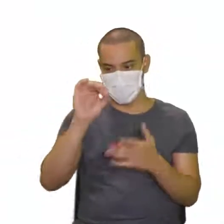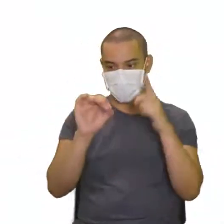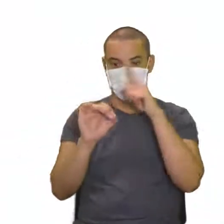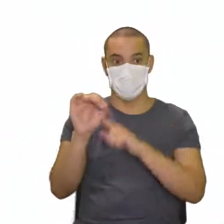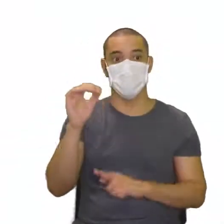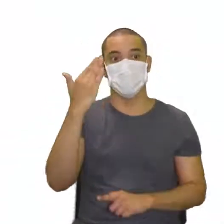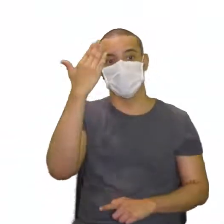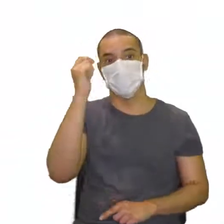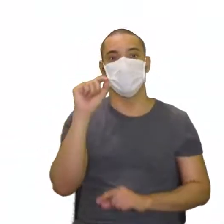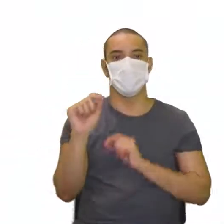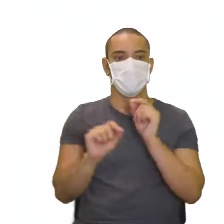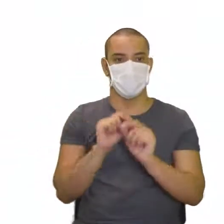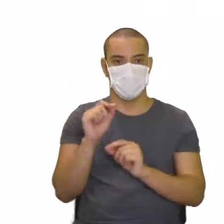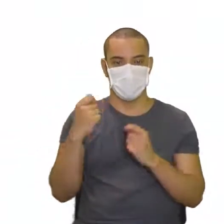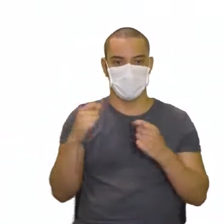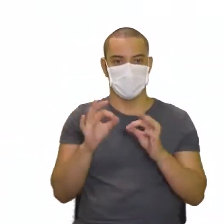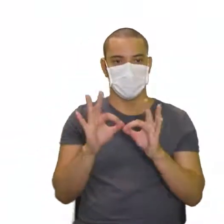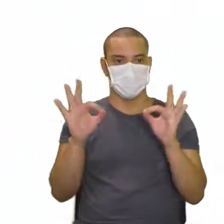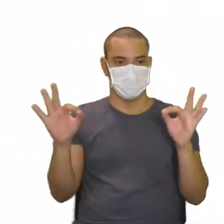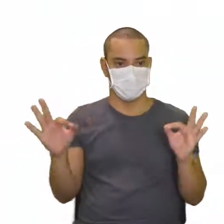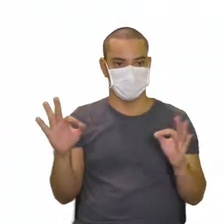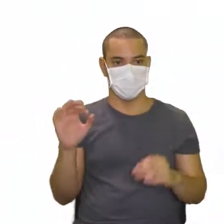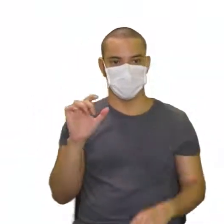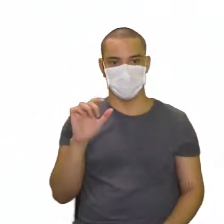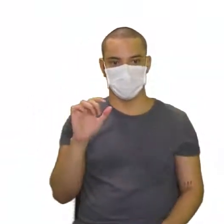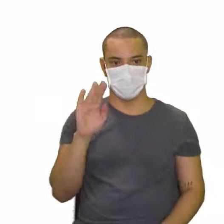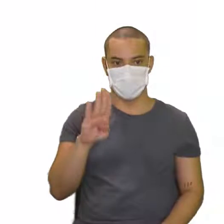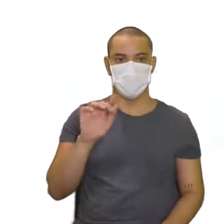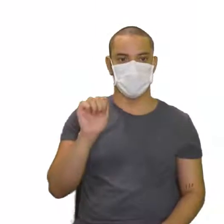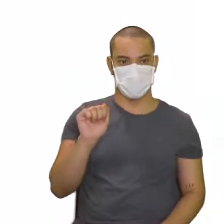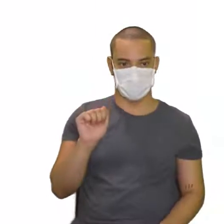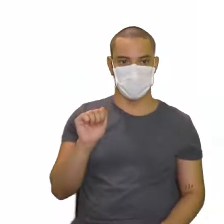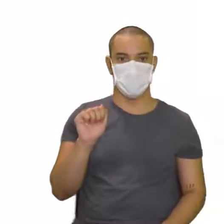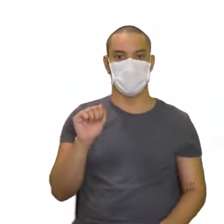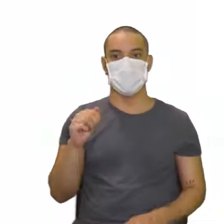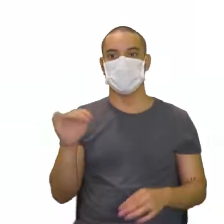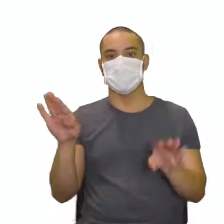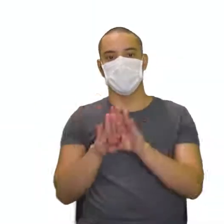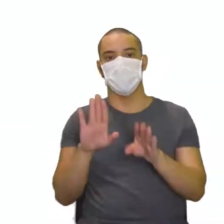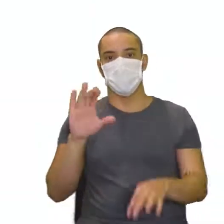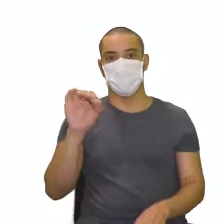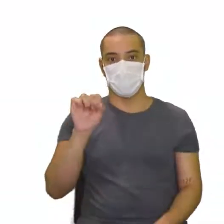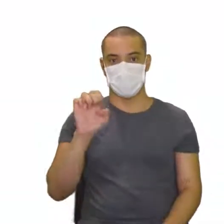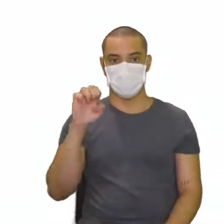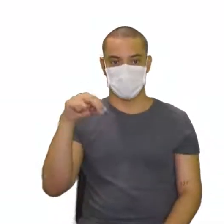indutância, a gente pega o comprimento e a corrente, ok? Olha só.